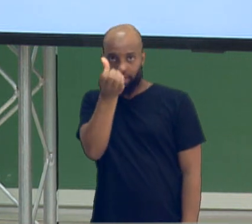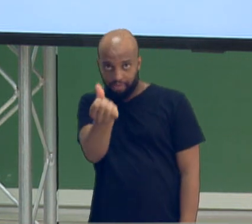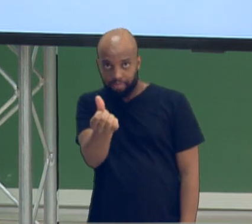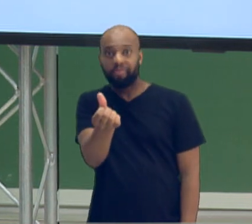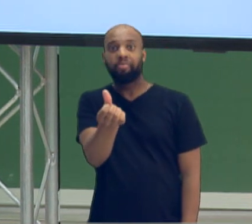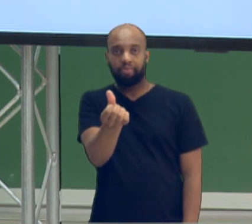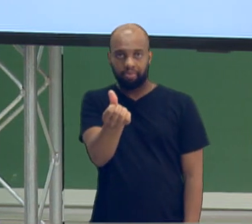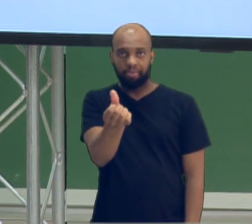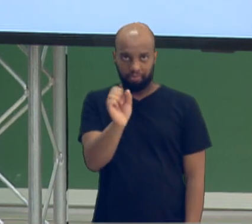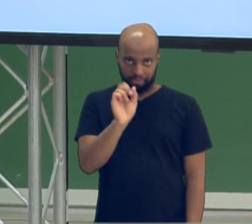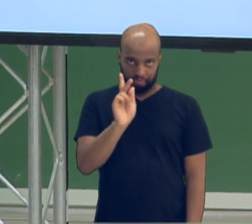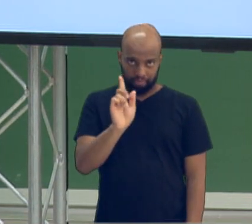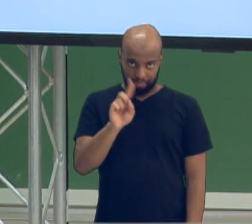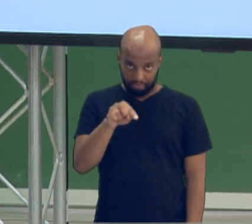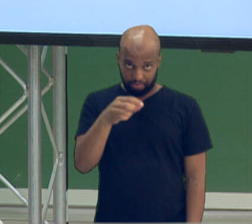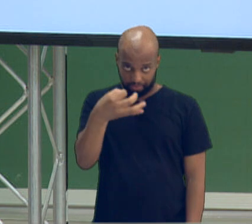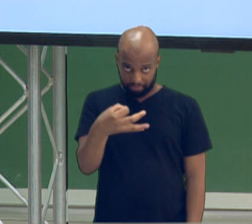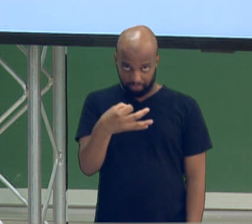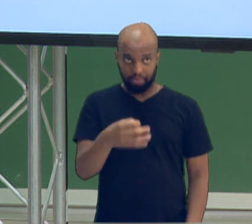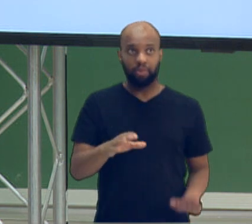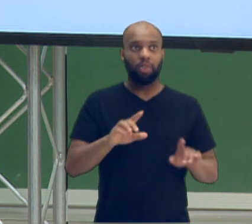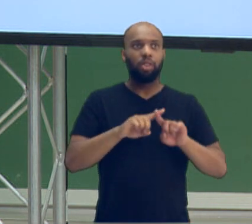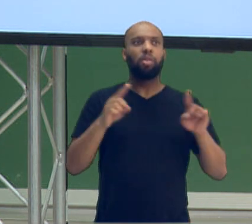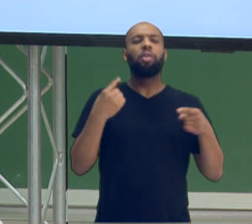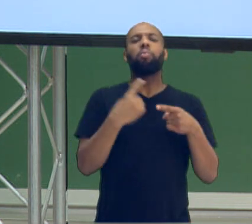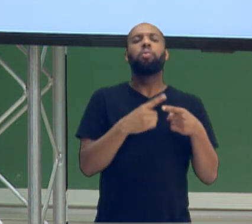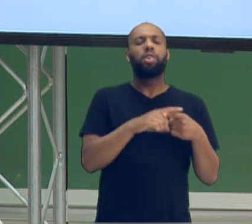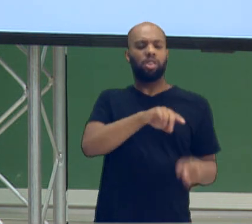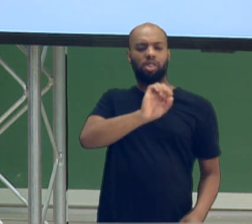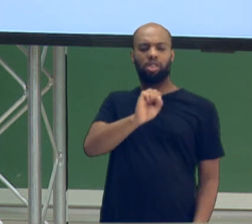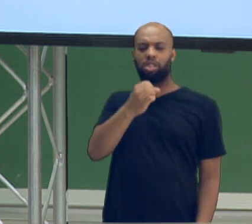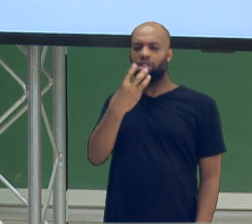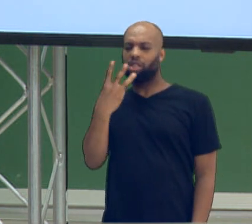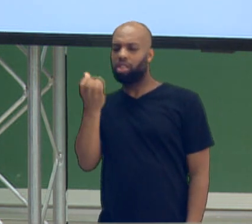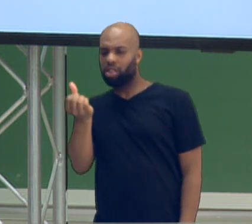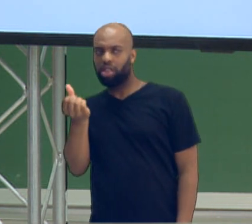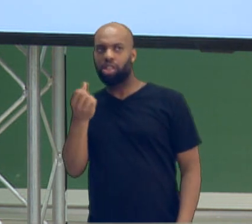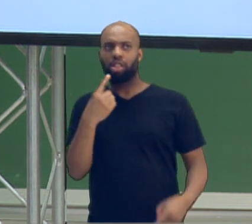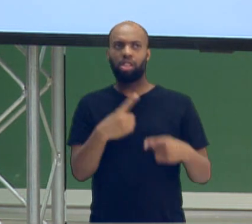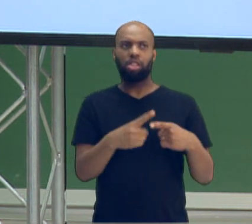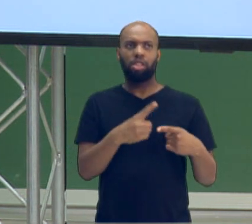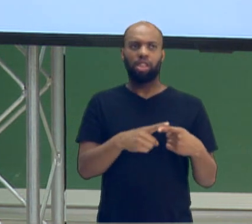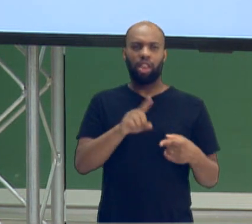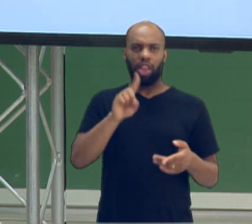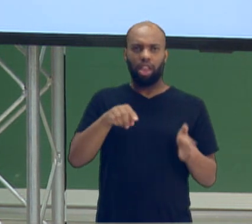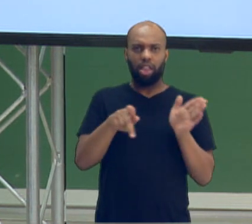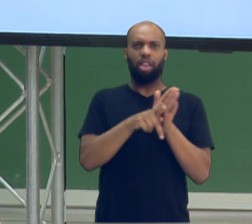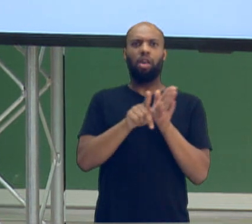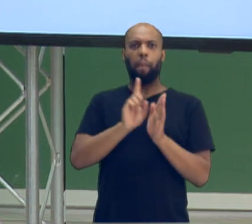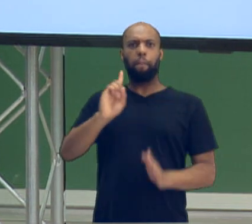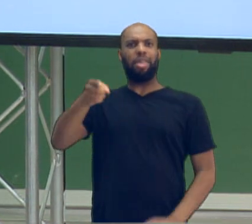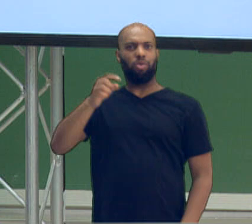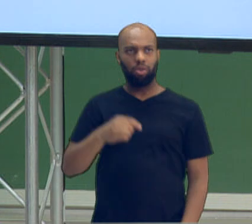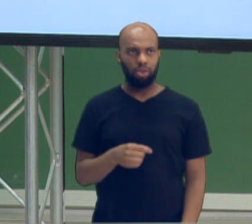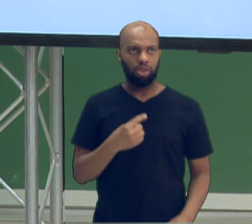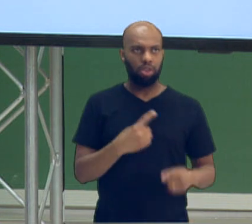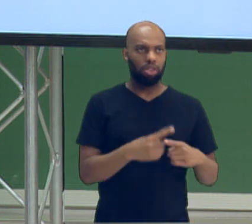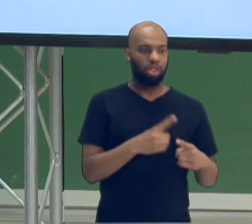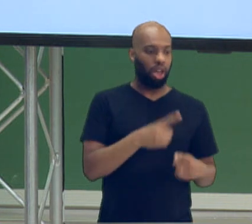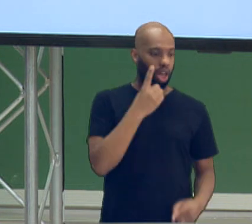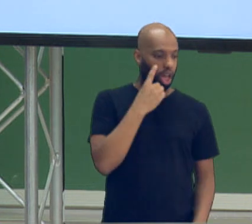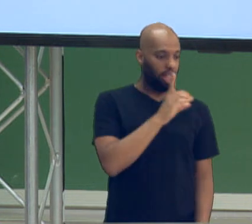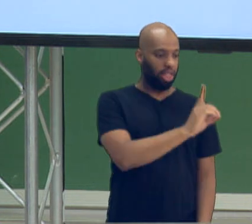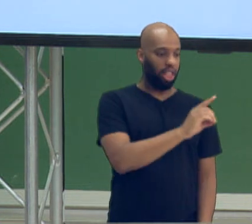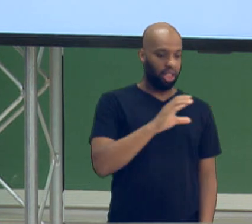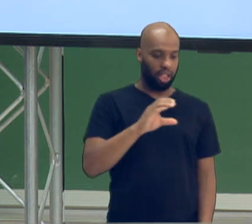1,836, não é? Mas por que, que é 836? Não é na casa dos milésimos? Olha lá, décimo, centésimo,